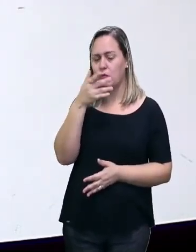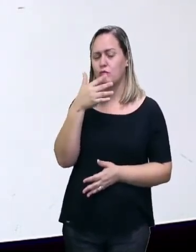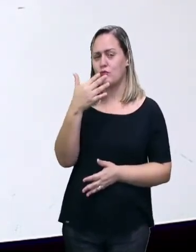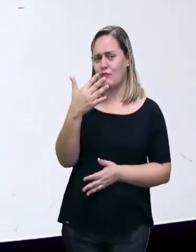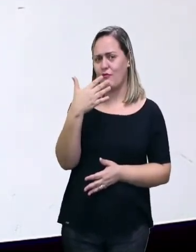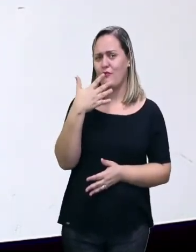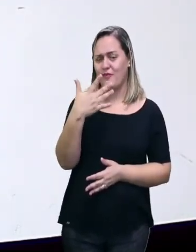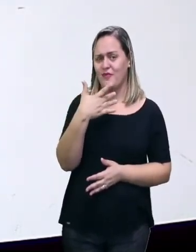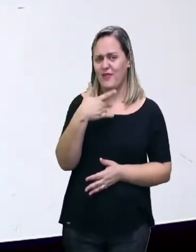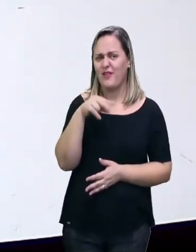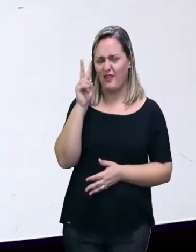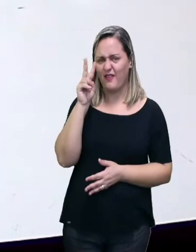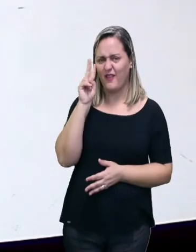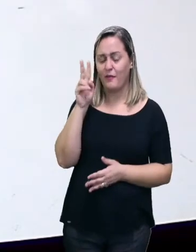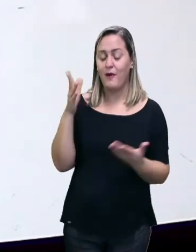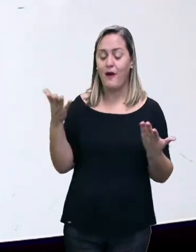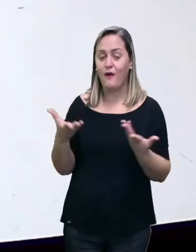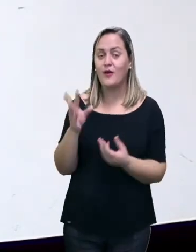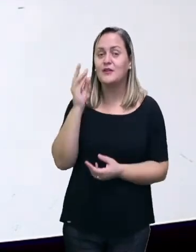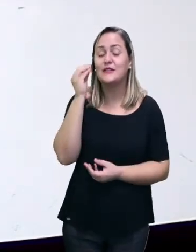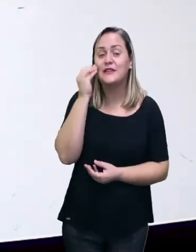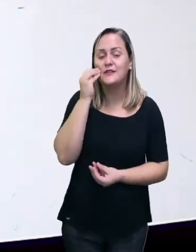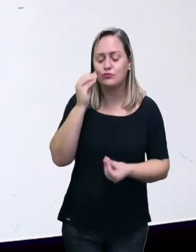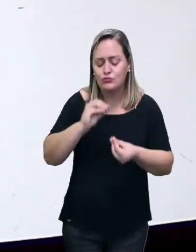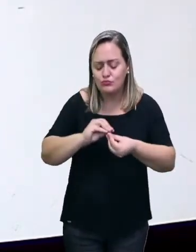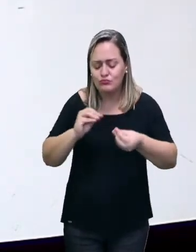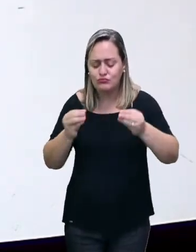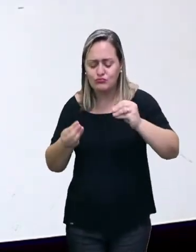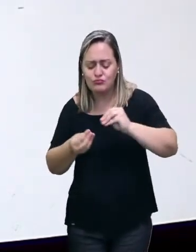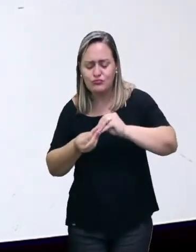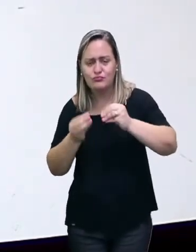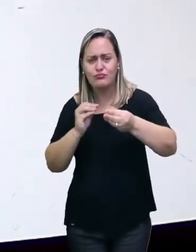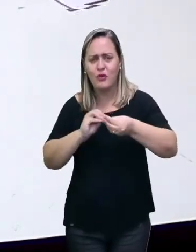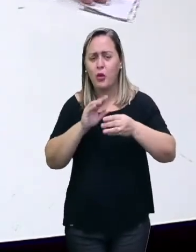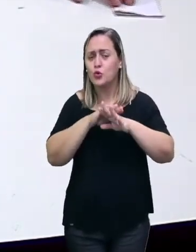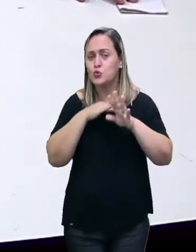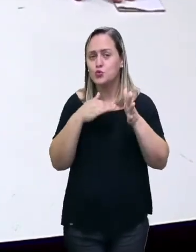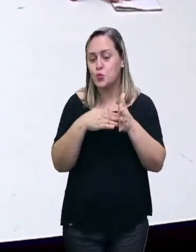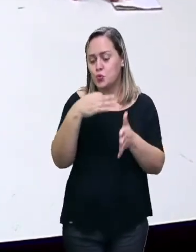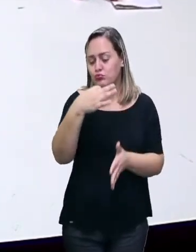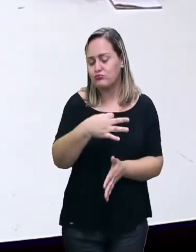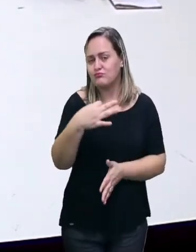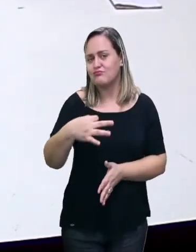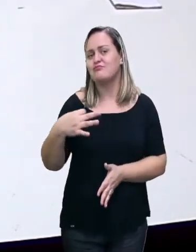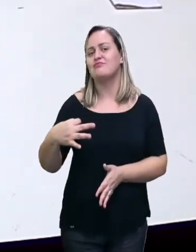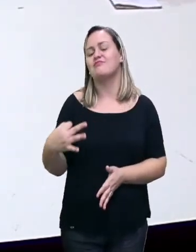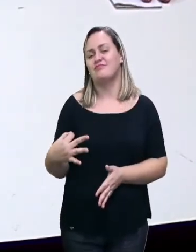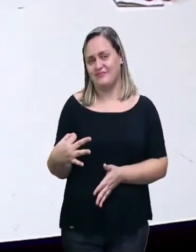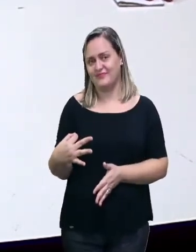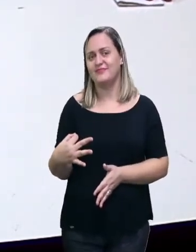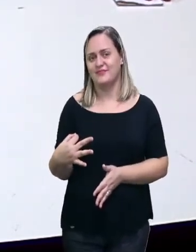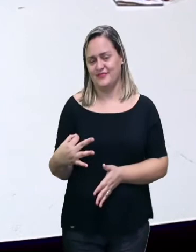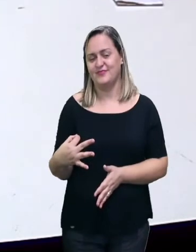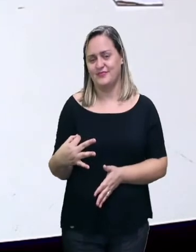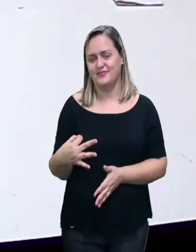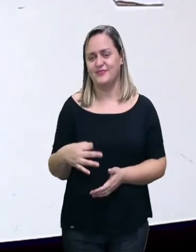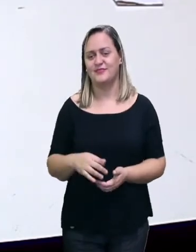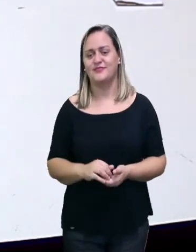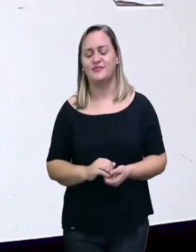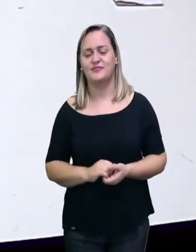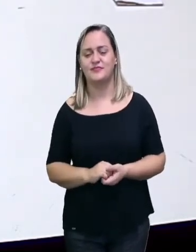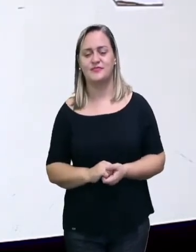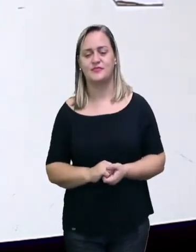Você vai tentando montar, parece que é facinho, mas você tem que estar bem concentrado aqui para encontrar aonde